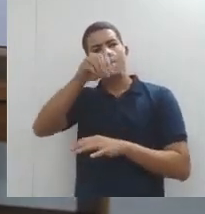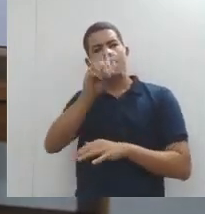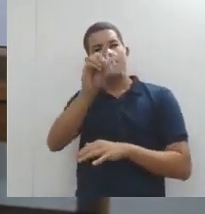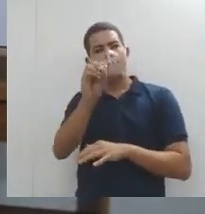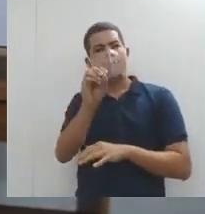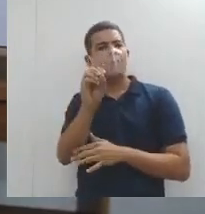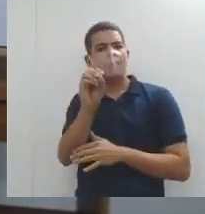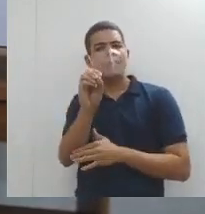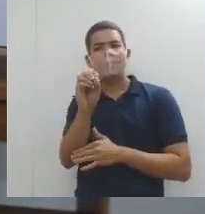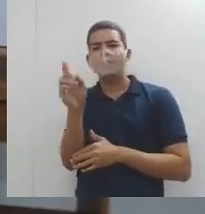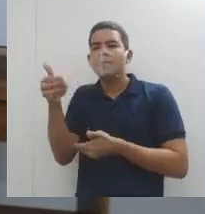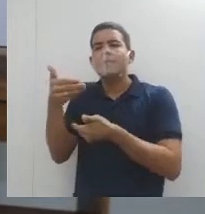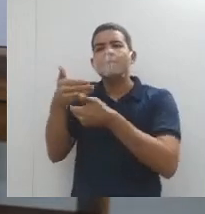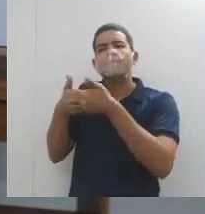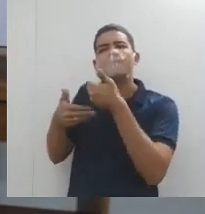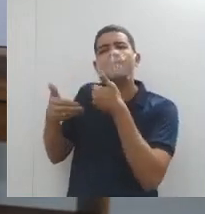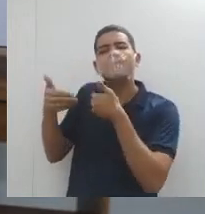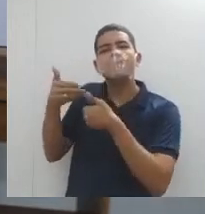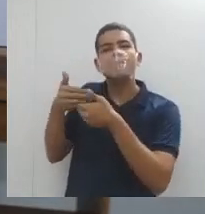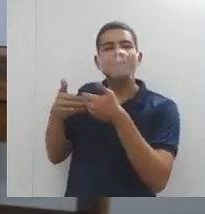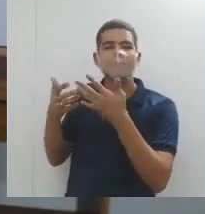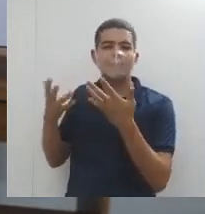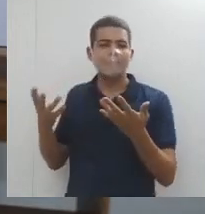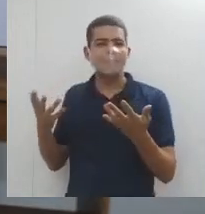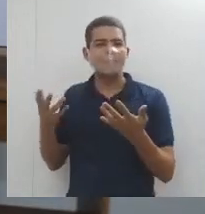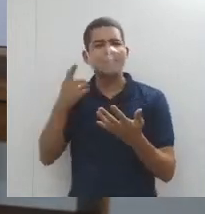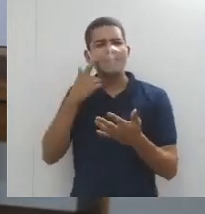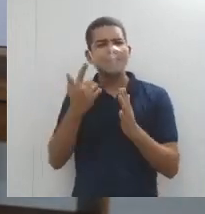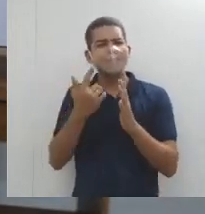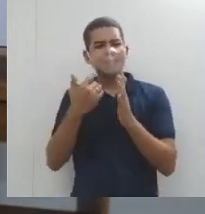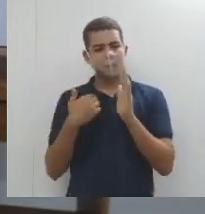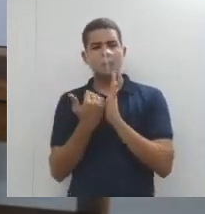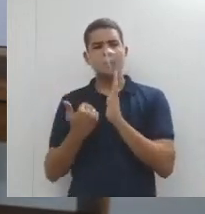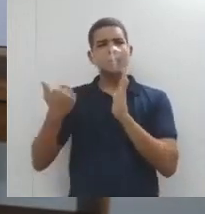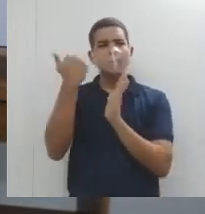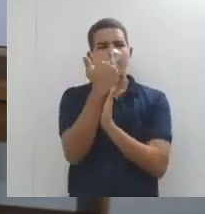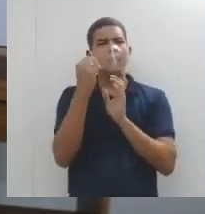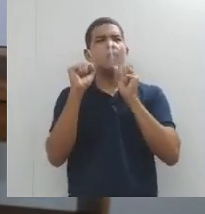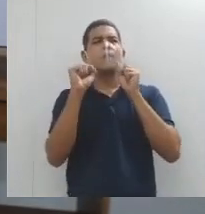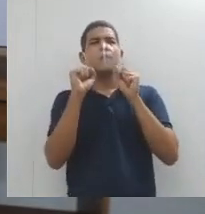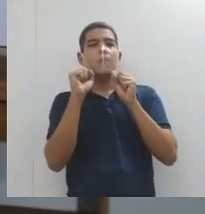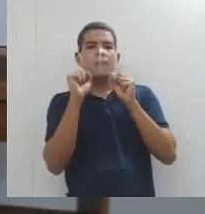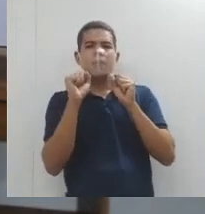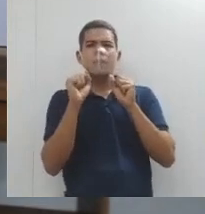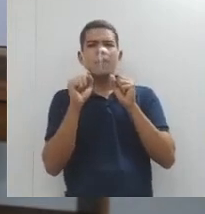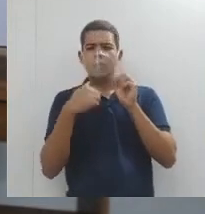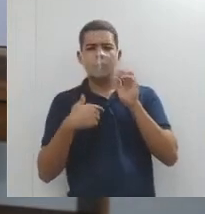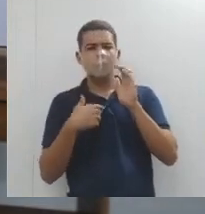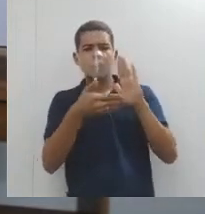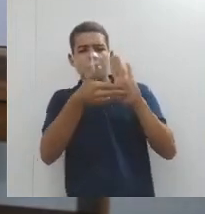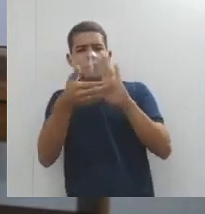estão percebendo que essa informação a mais, elas podem ser retiradas sem grandes